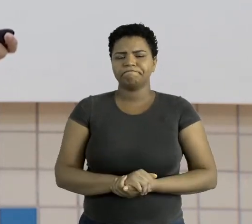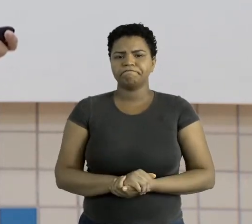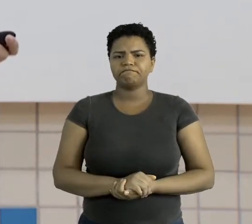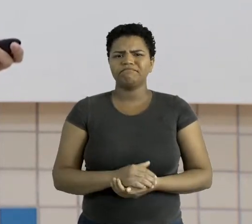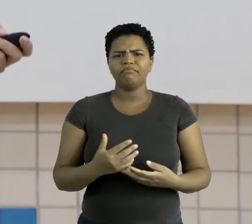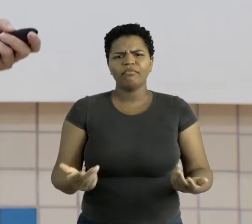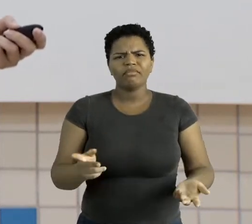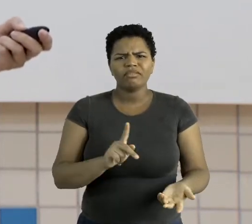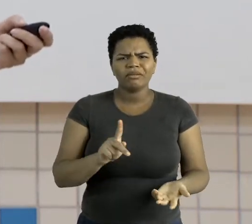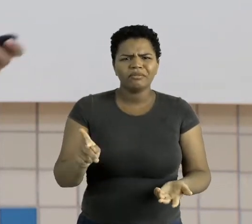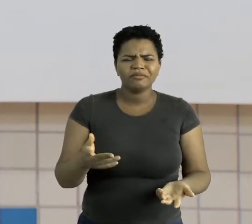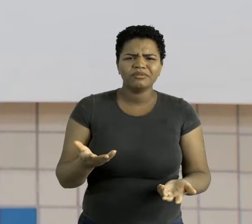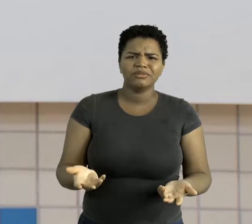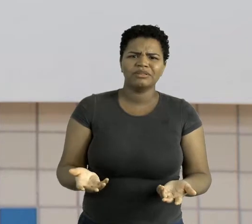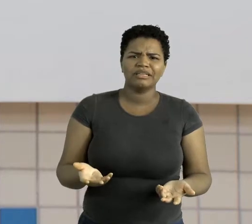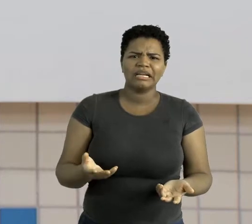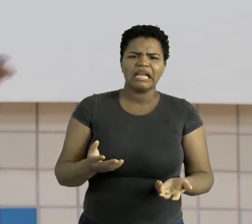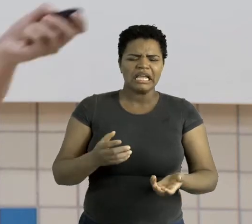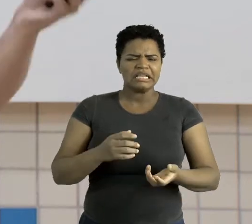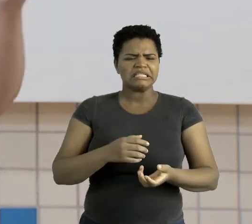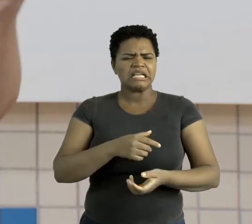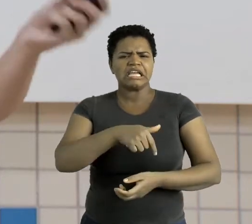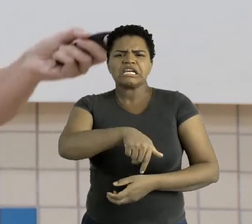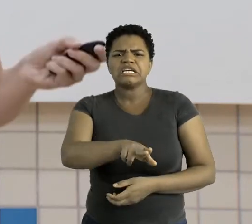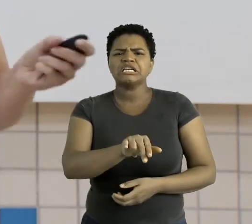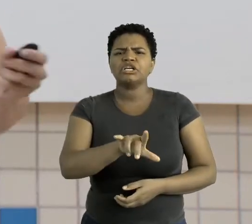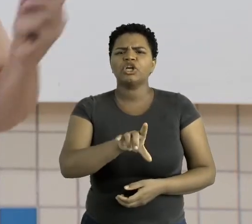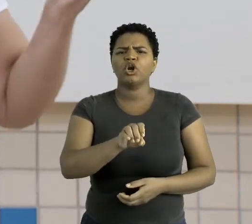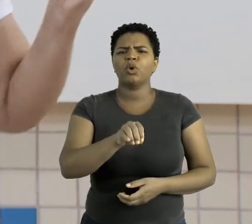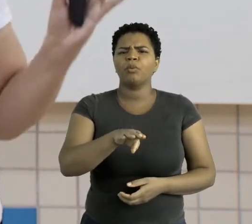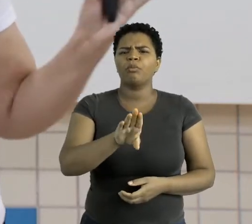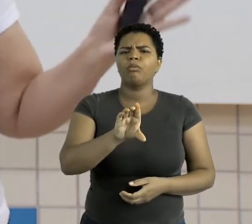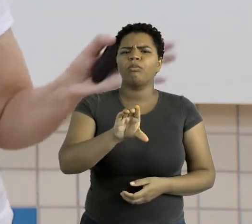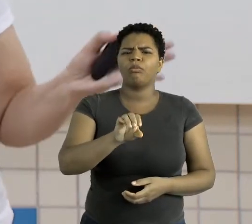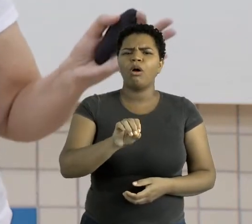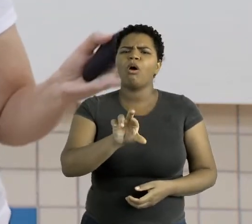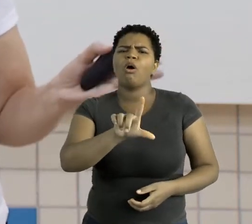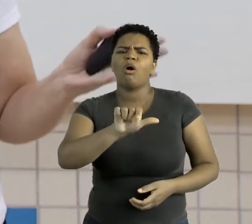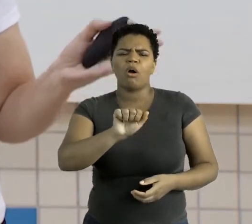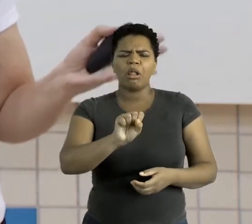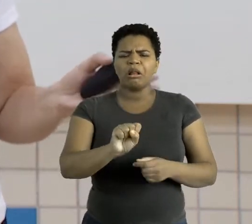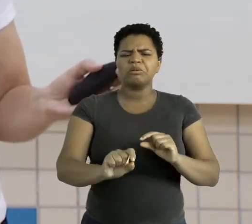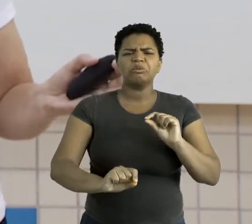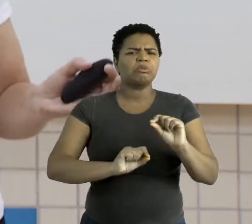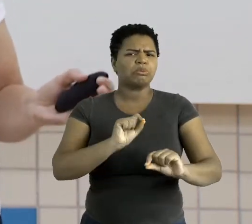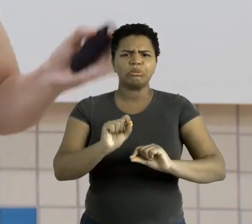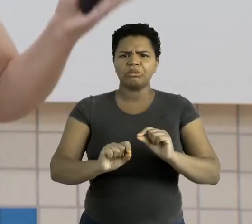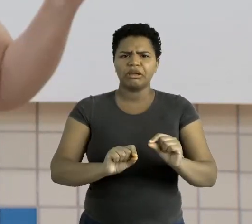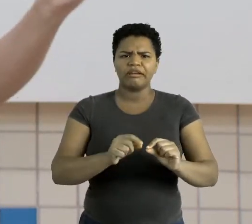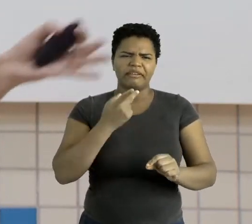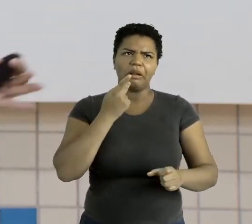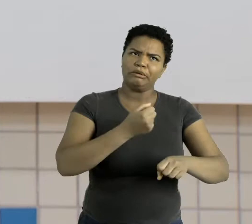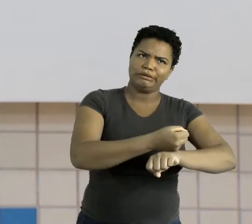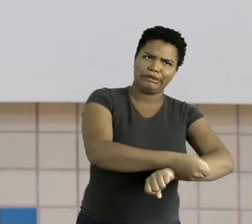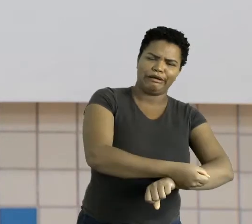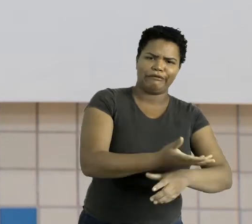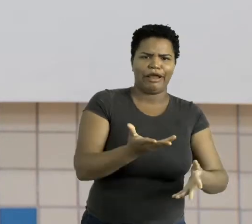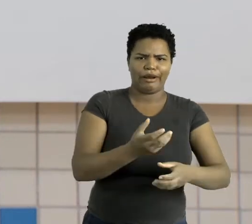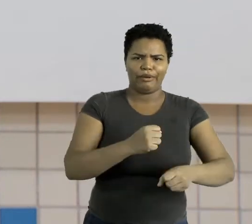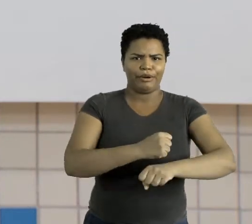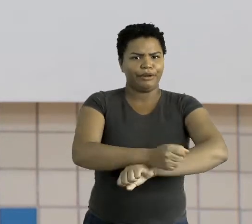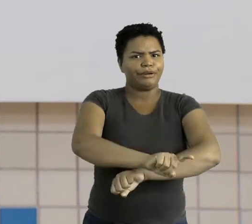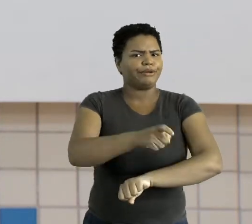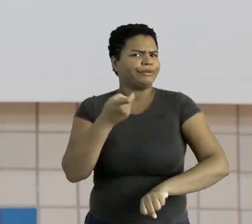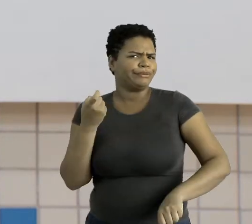são esse tal de quilombolas? Porque eu não estou entendendo nada, a senhora só está falando de escravo. Os quilombolas foi